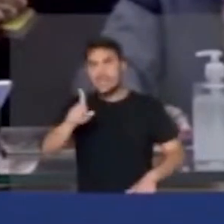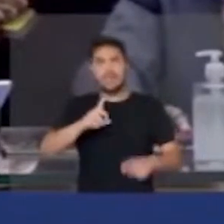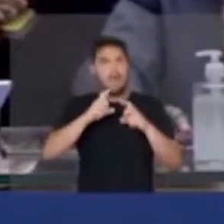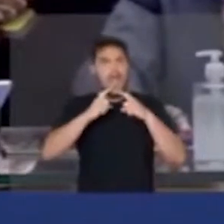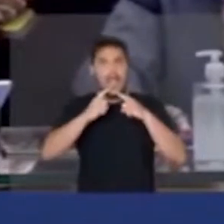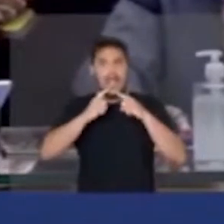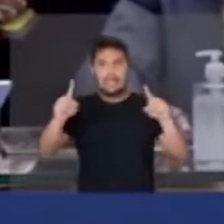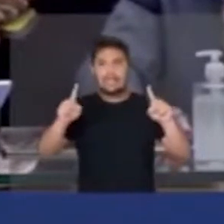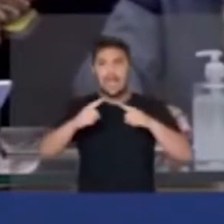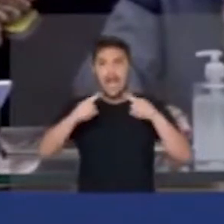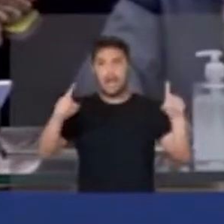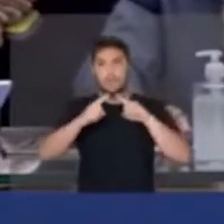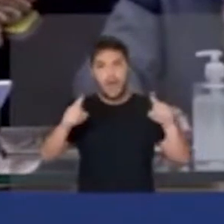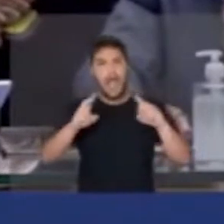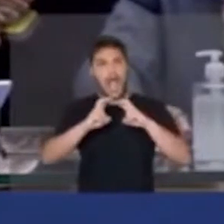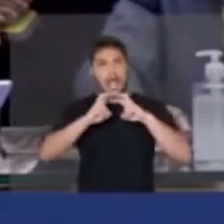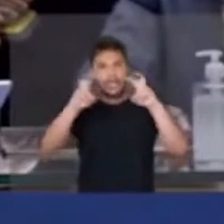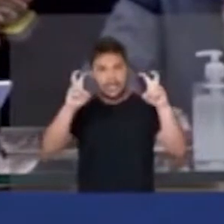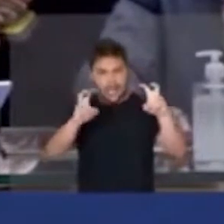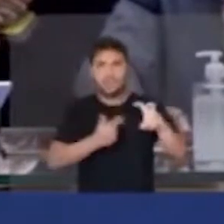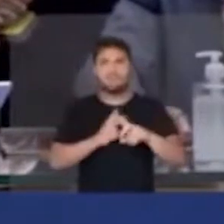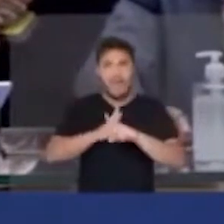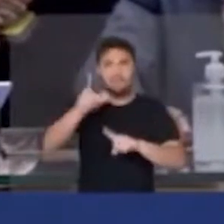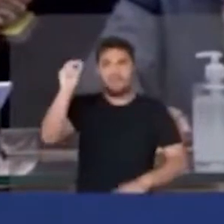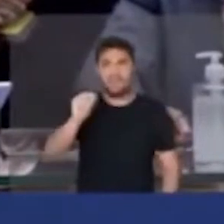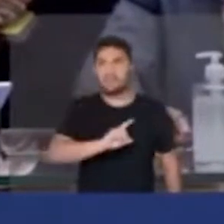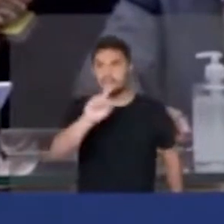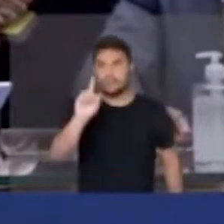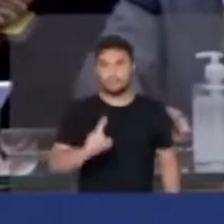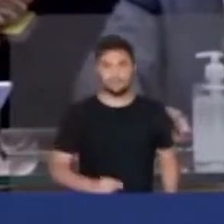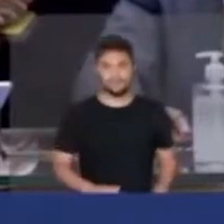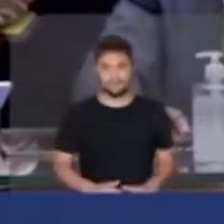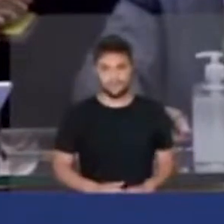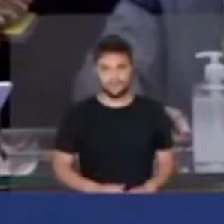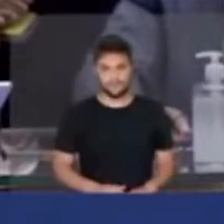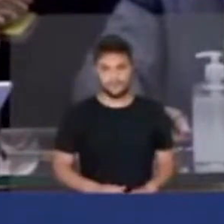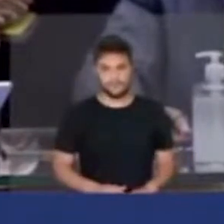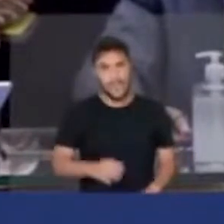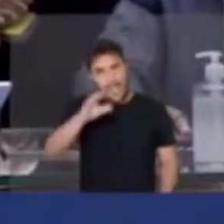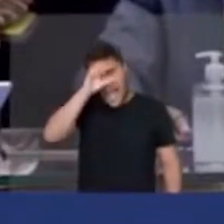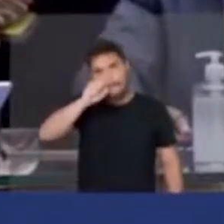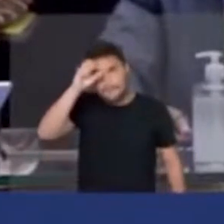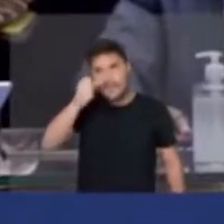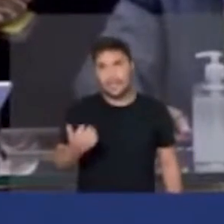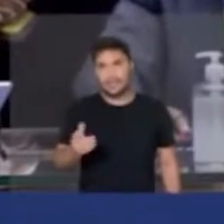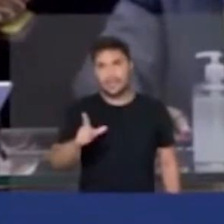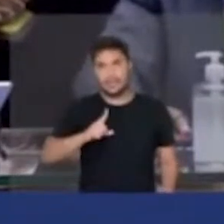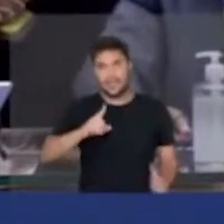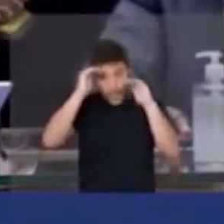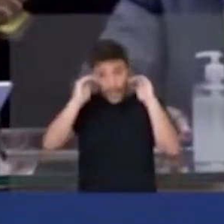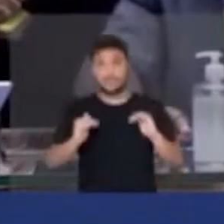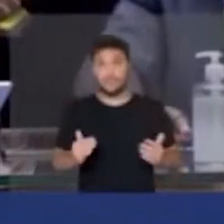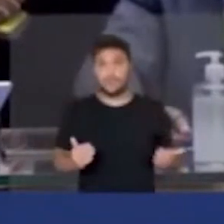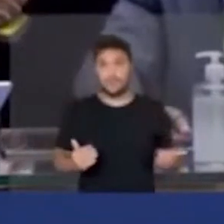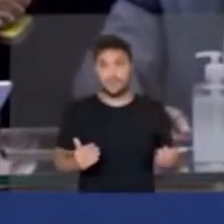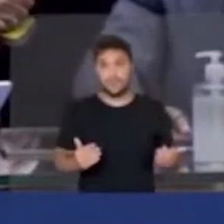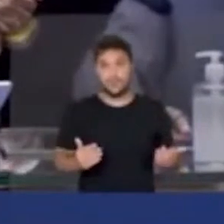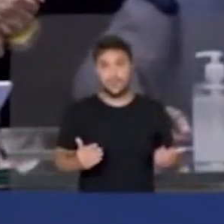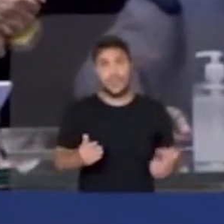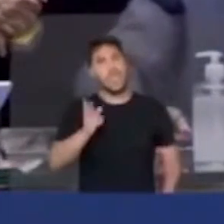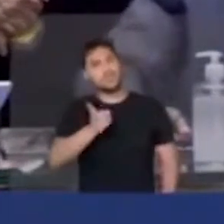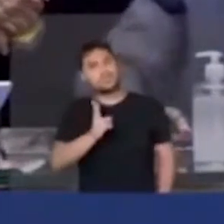Glauber. Não ganhará no grito, deputado Glauber. Aprenda a ter respeito. Eu